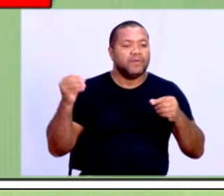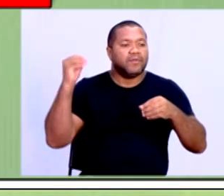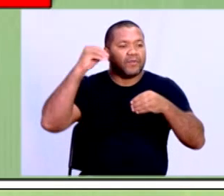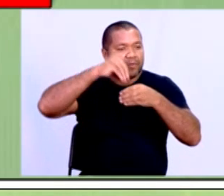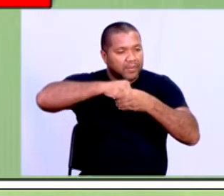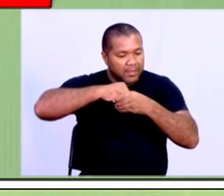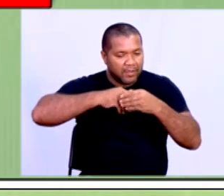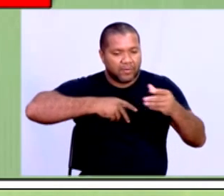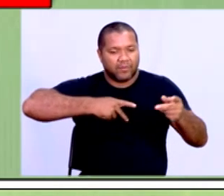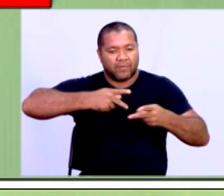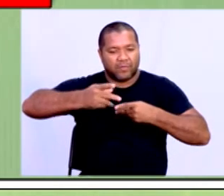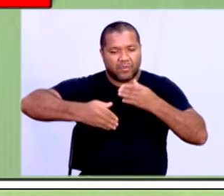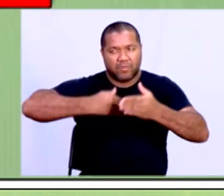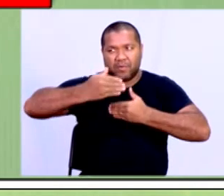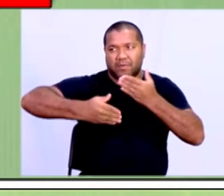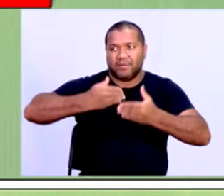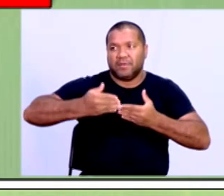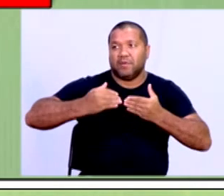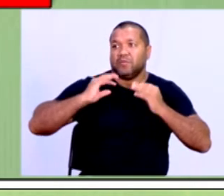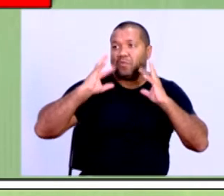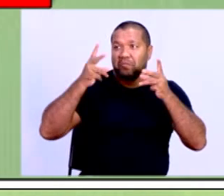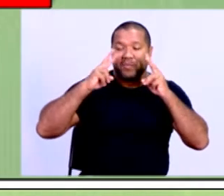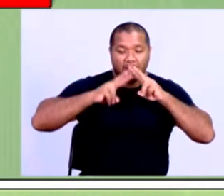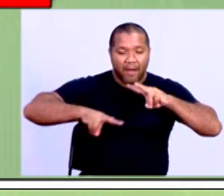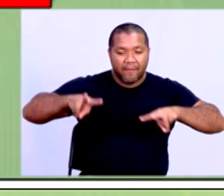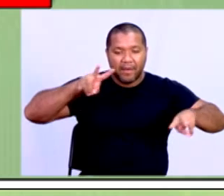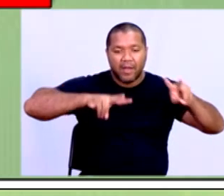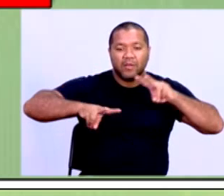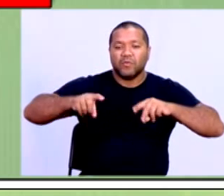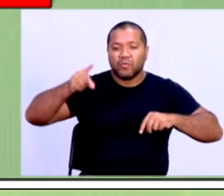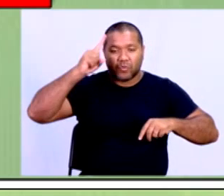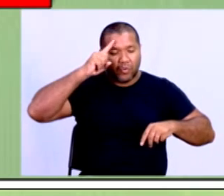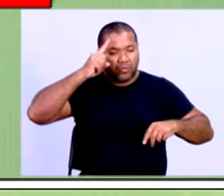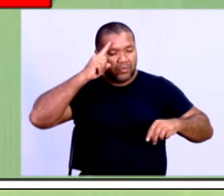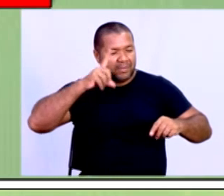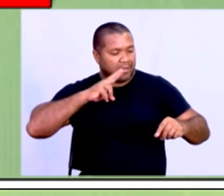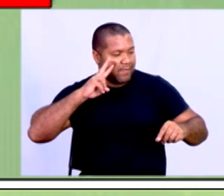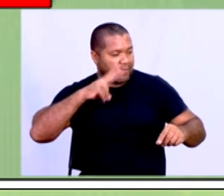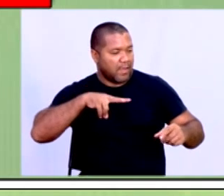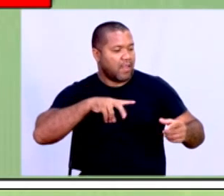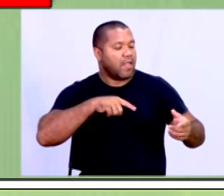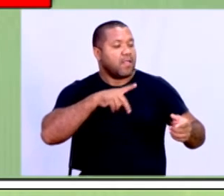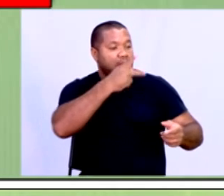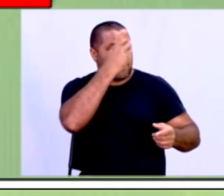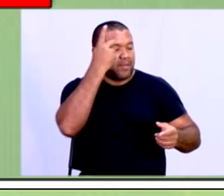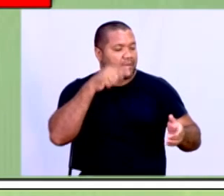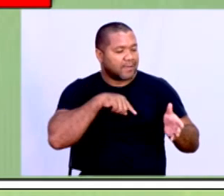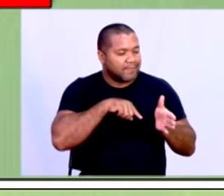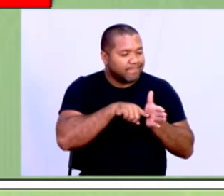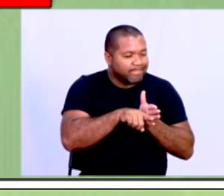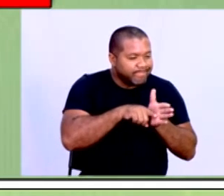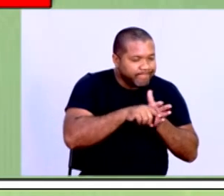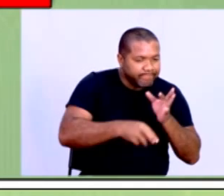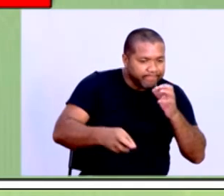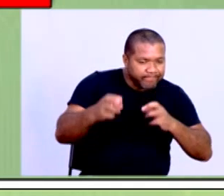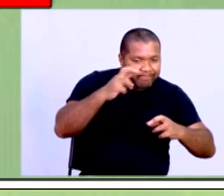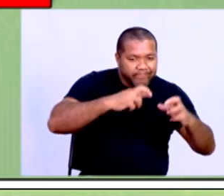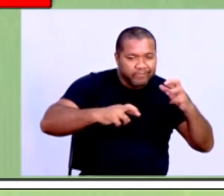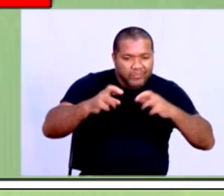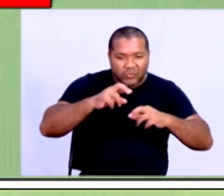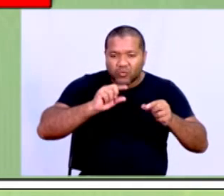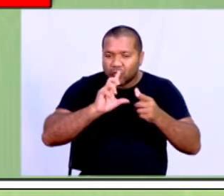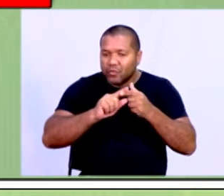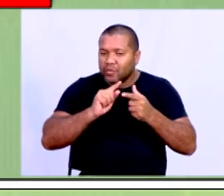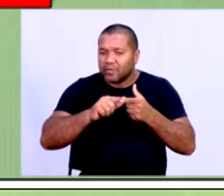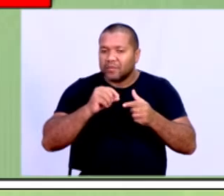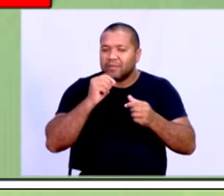A inspeção constante, ou seja, todos os dias, toda hora, tem uma inspeção constante de tudo que se está fazendo